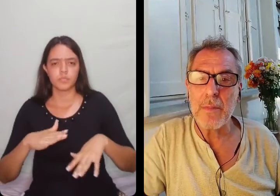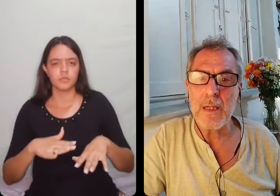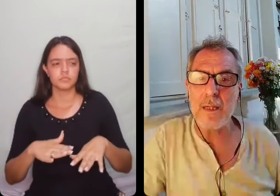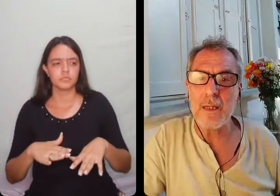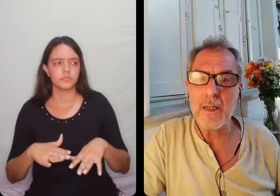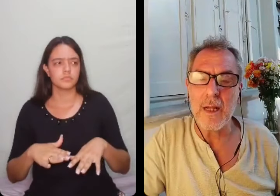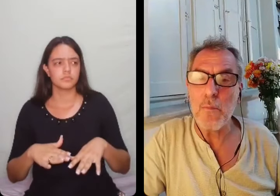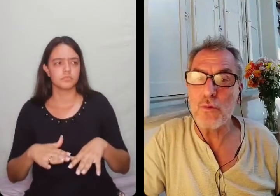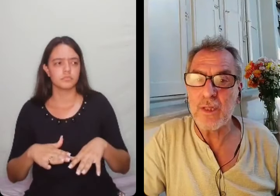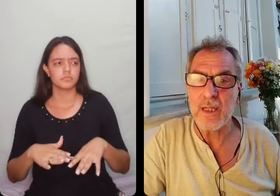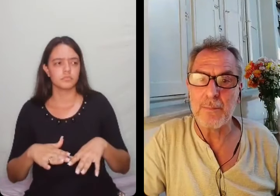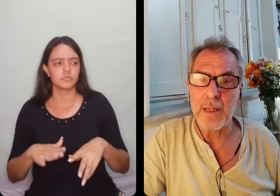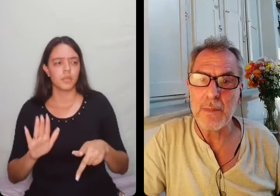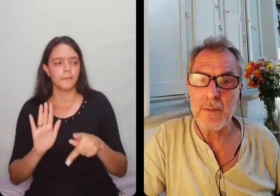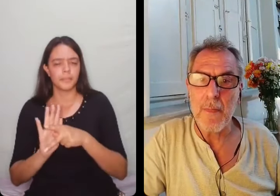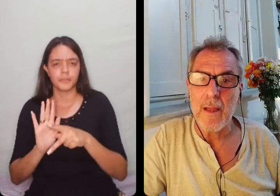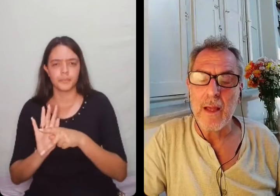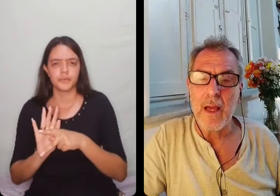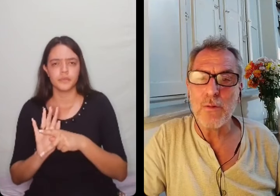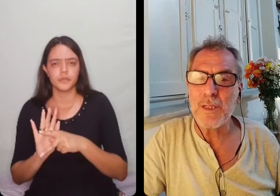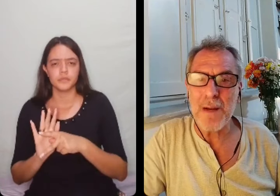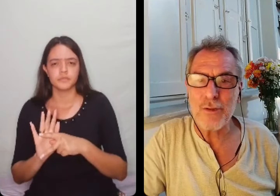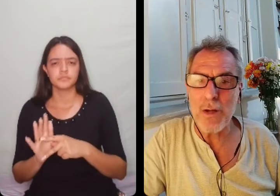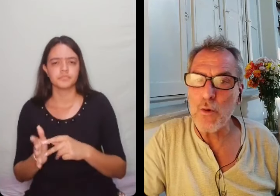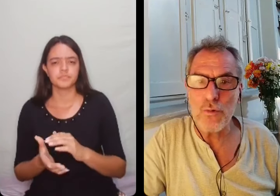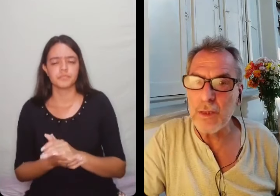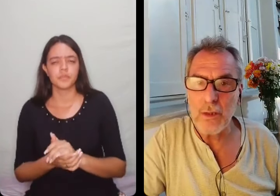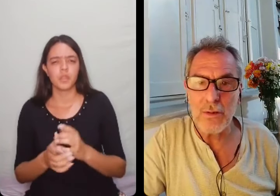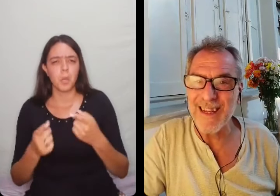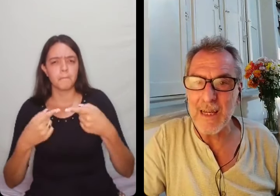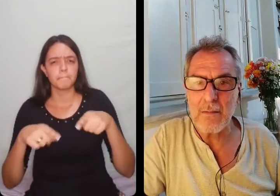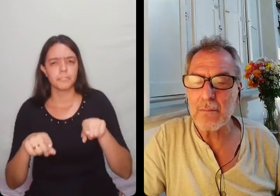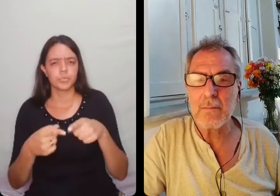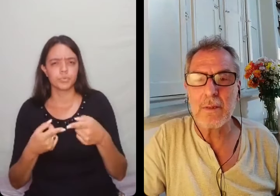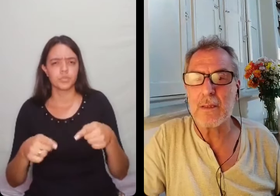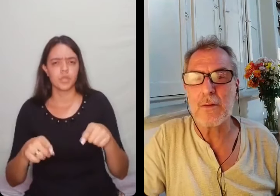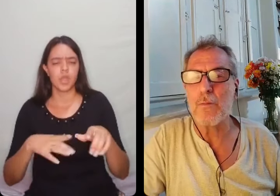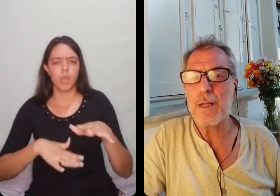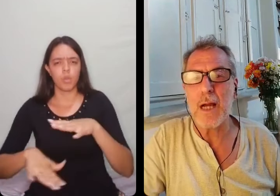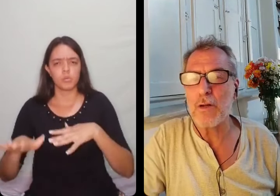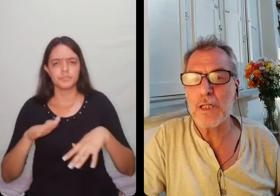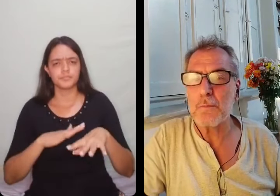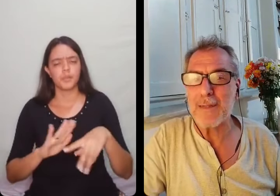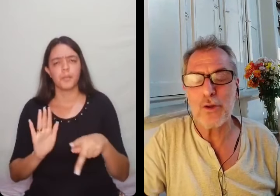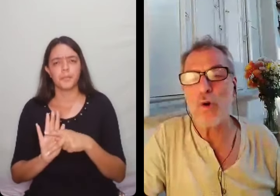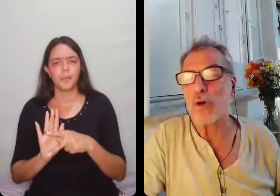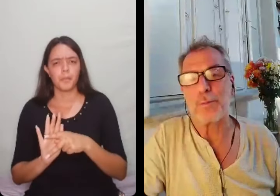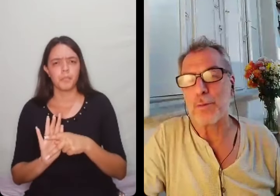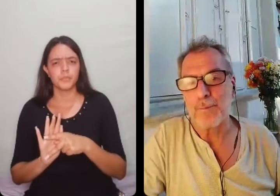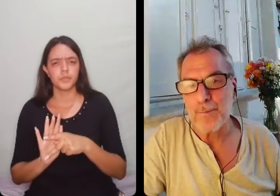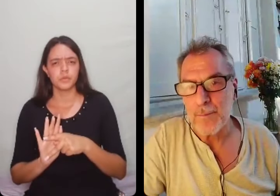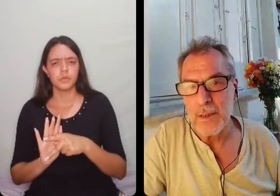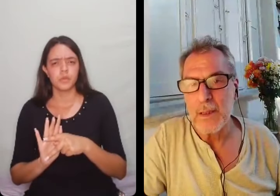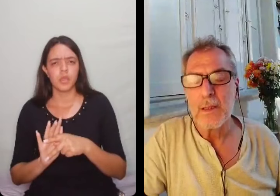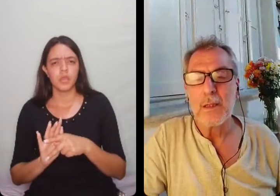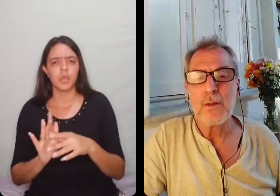trilha, para mim, a música, para mim, é um espaço acústico que combina com o espaço corpo.